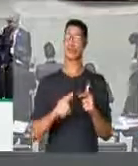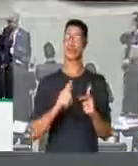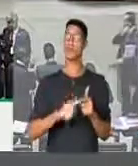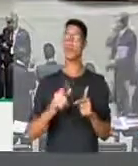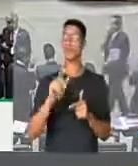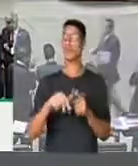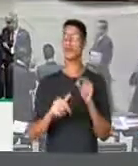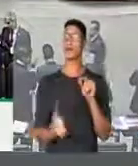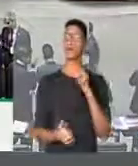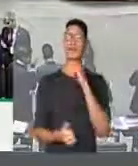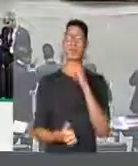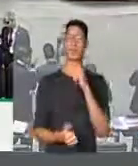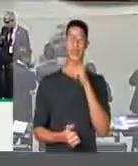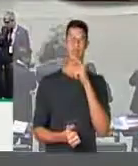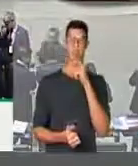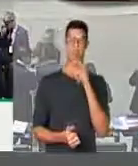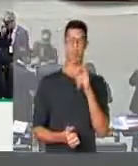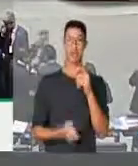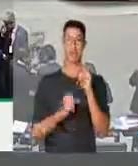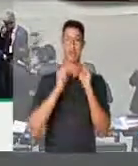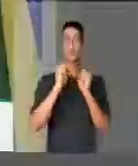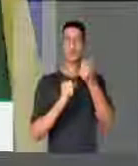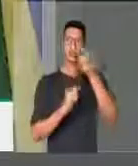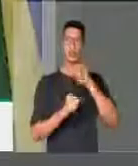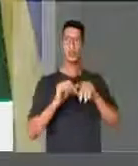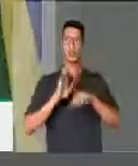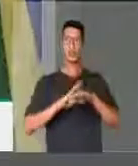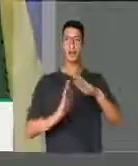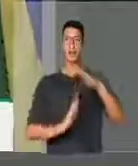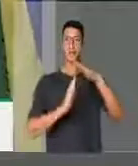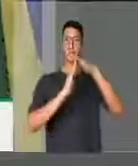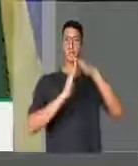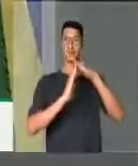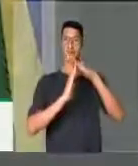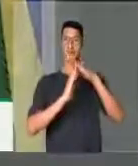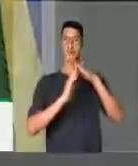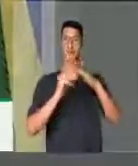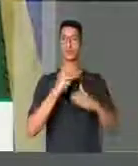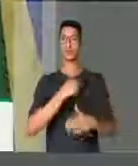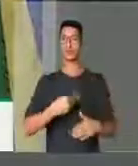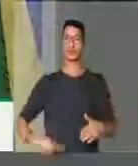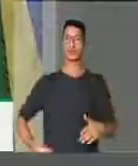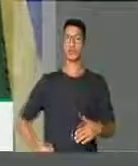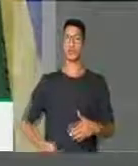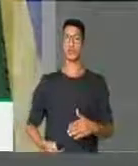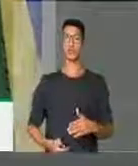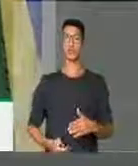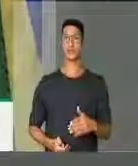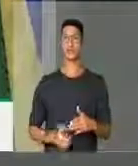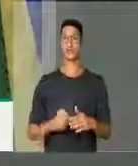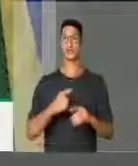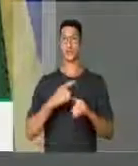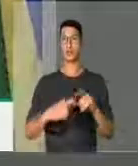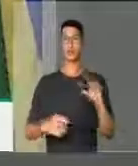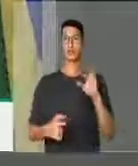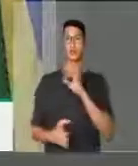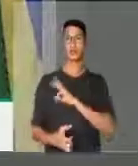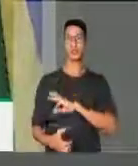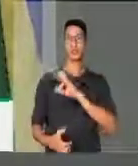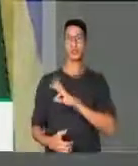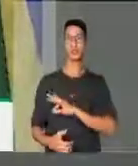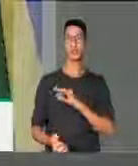problema é que ninguém pode ganhar mais que o teto do ministro do Supremo. A média